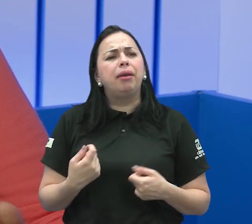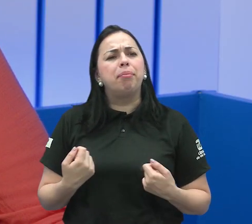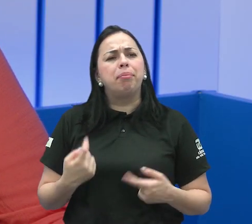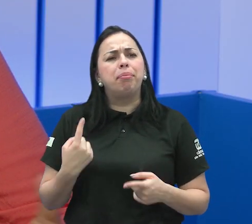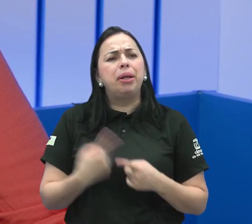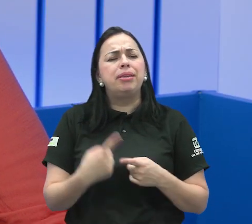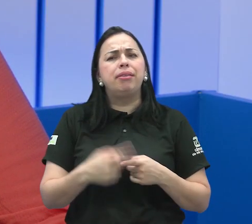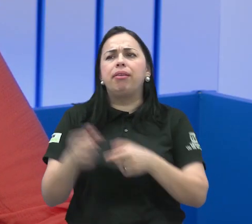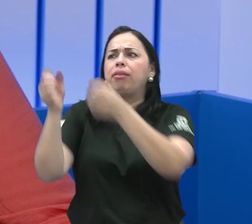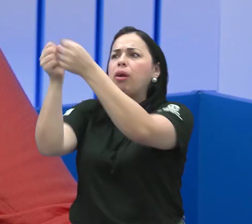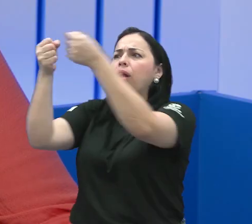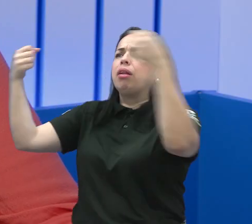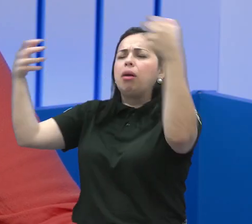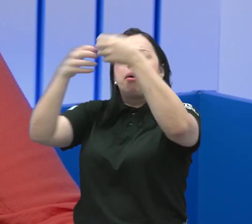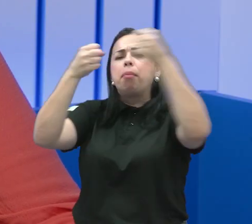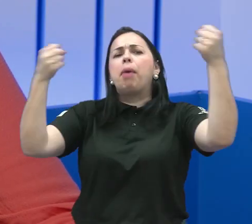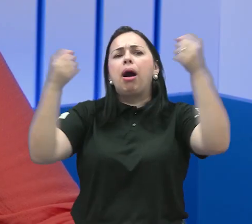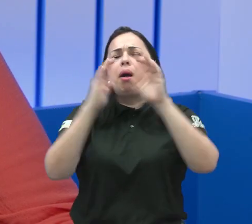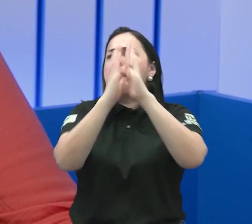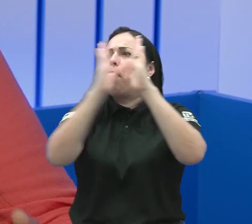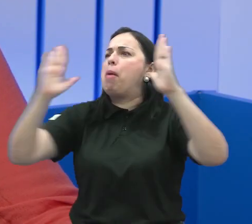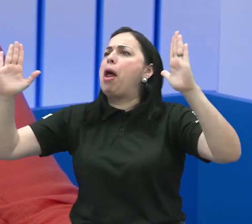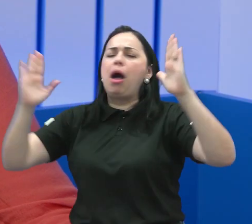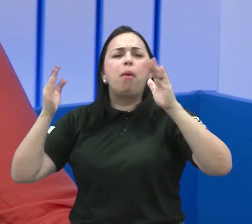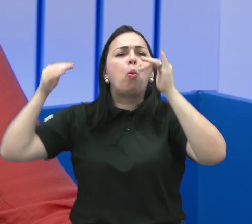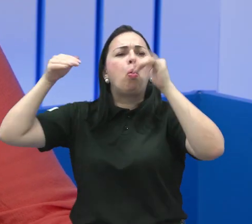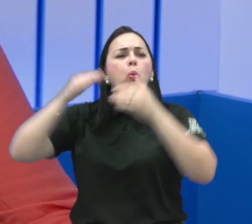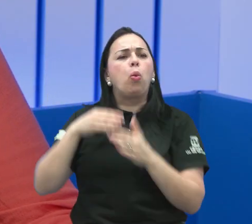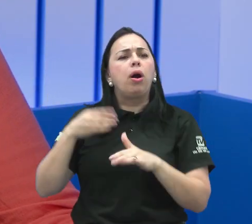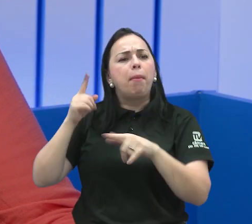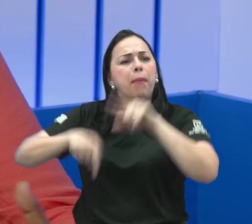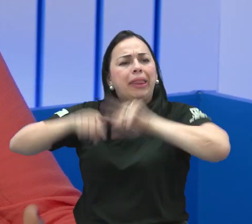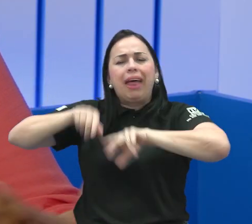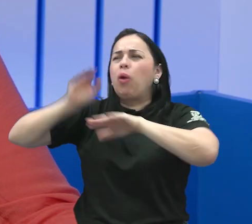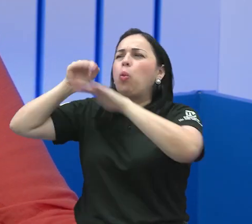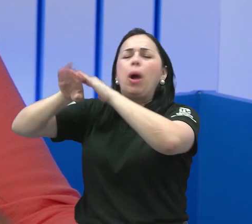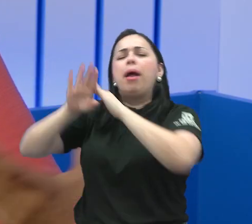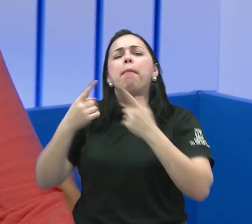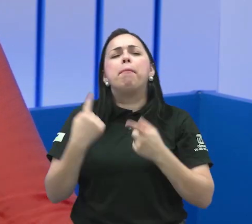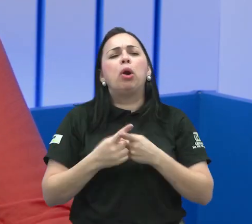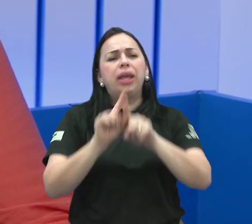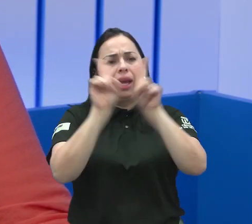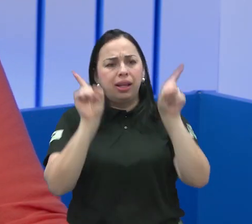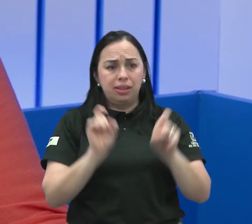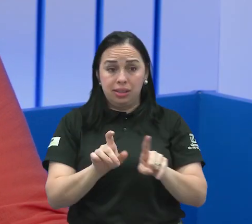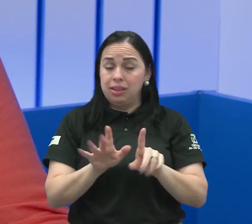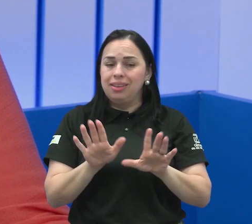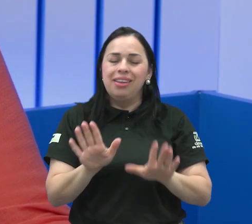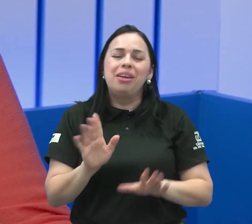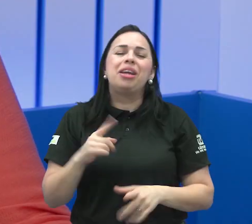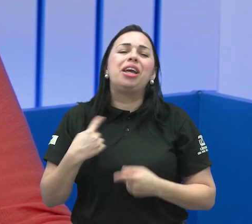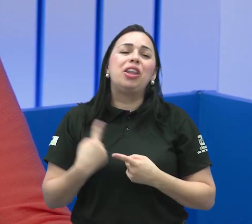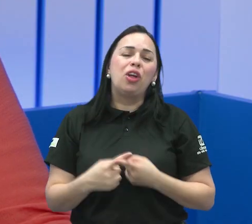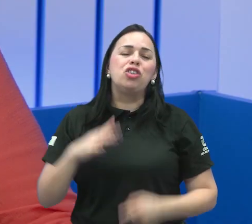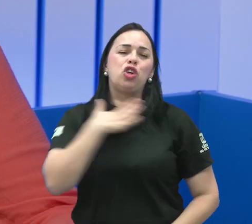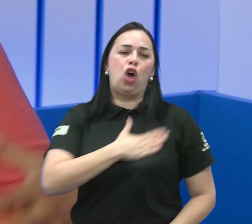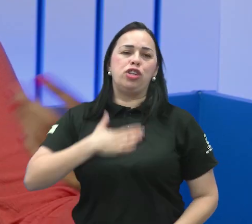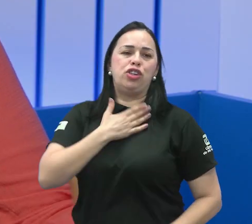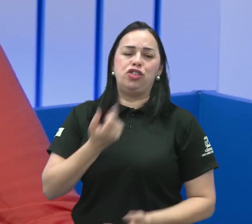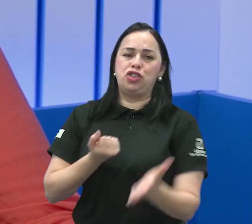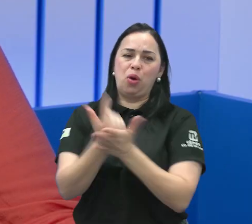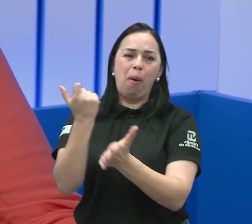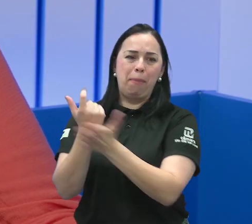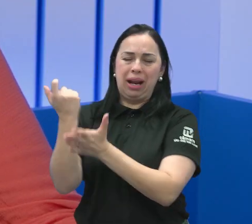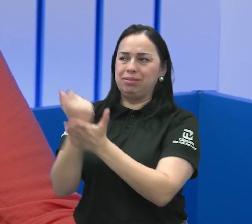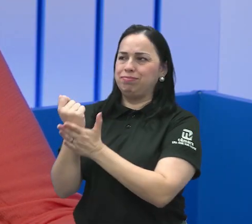tanto cesto e armários, né? Nós somos acumuladores, as nossas mercadorias elas não estão em circulação. Então, ao